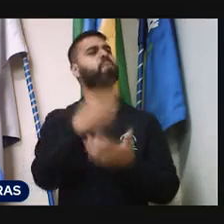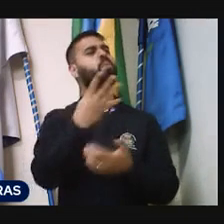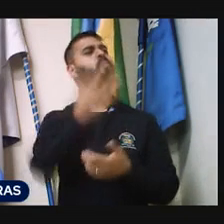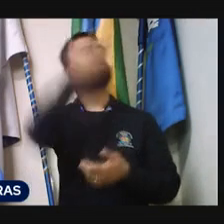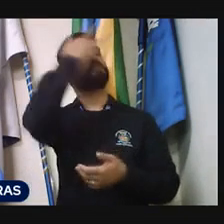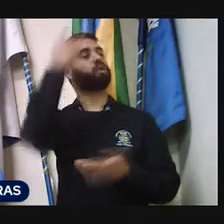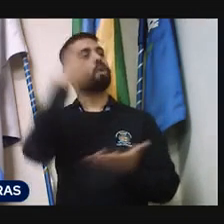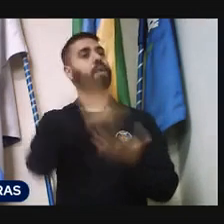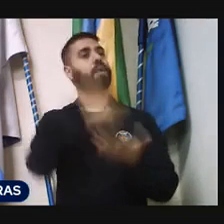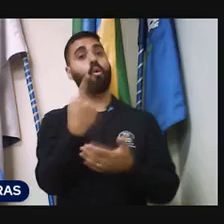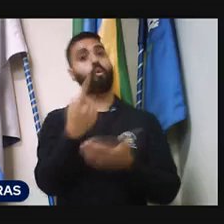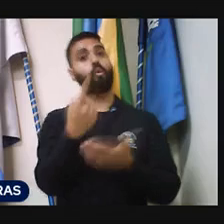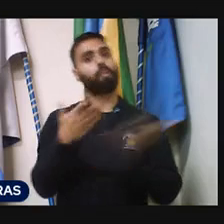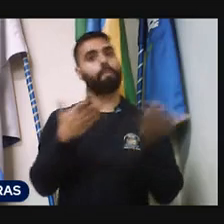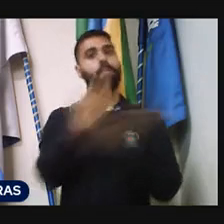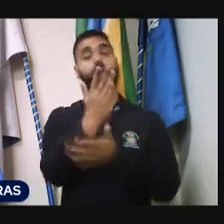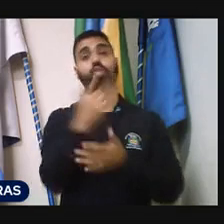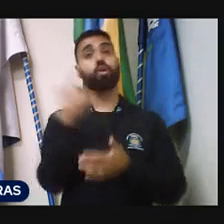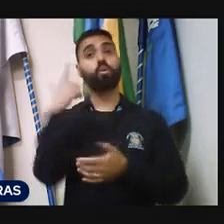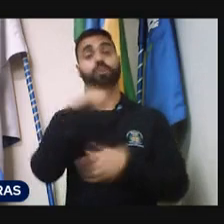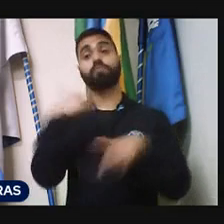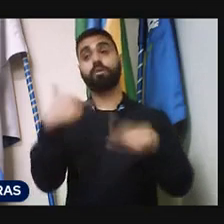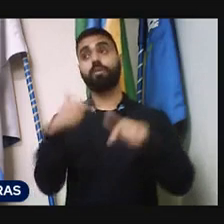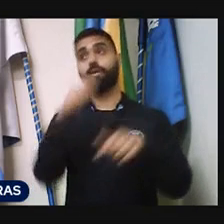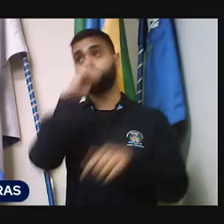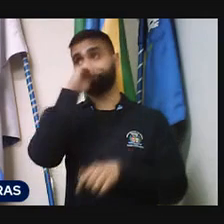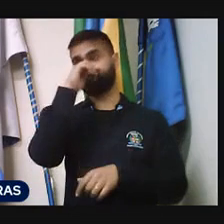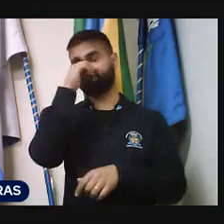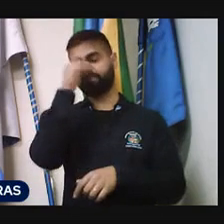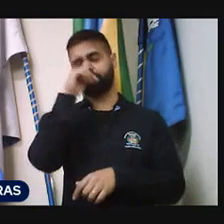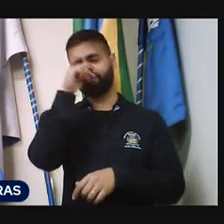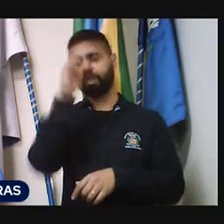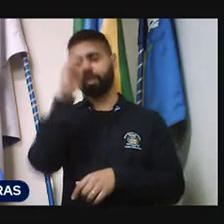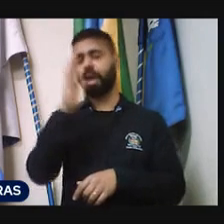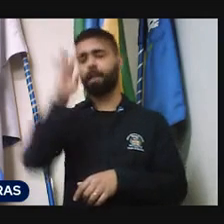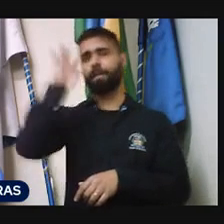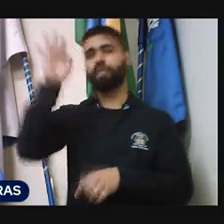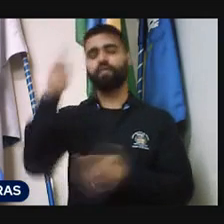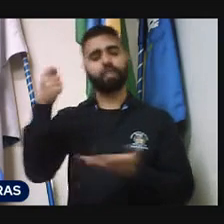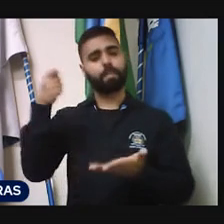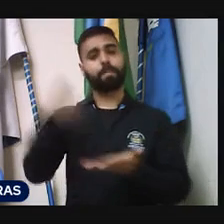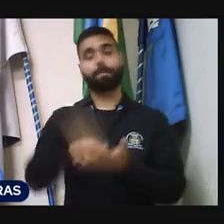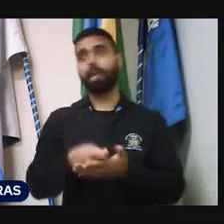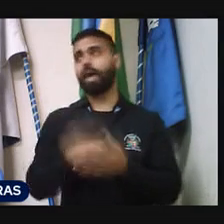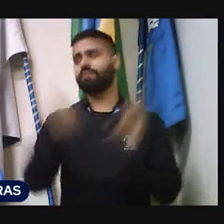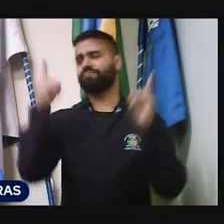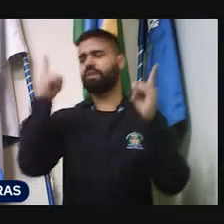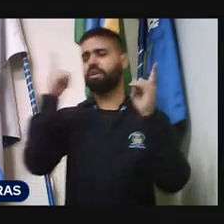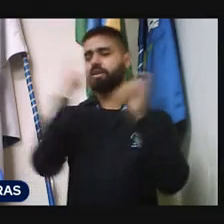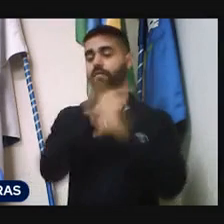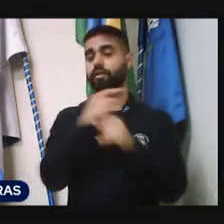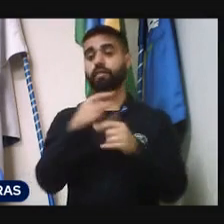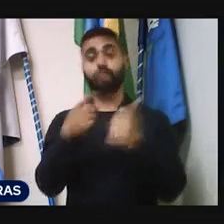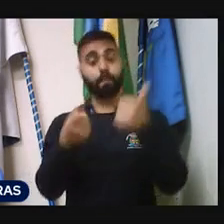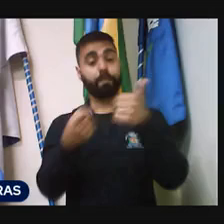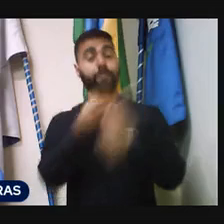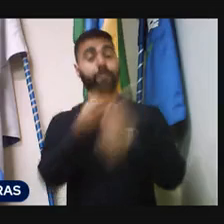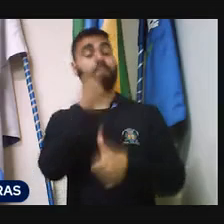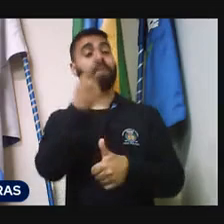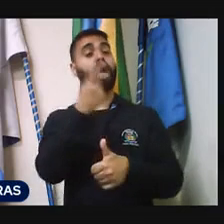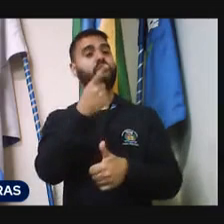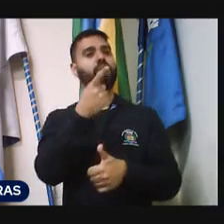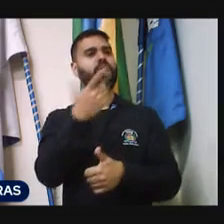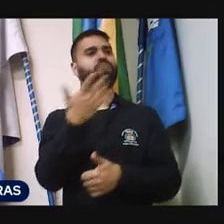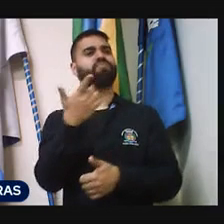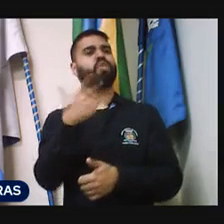graças a Deus muita passou e tá trabalhando Então já pensou você paga uma dificuldade doida se fica em primeiro lugar e